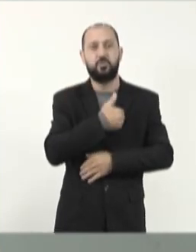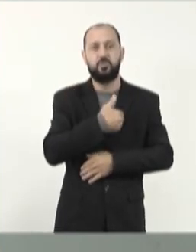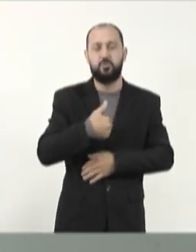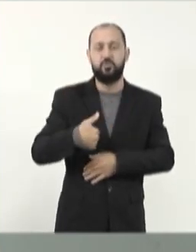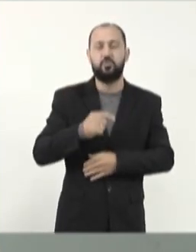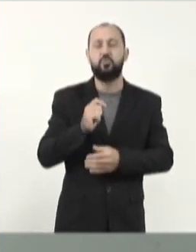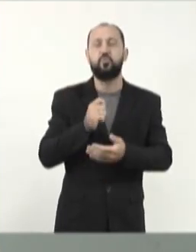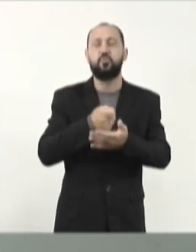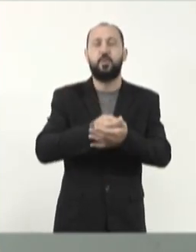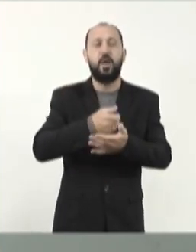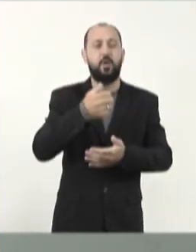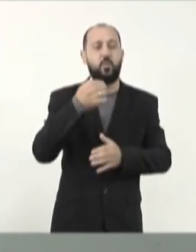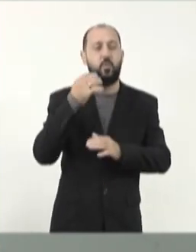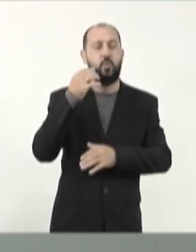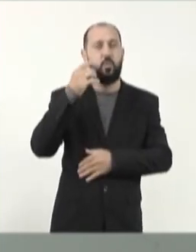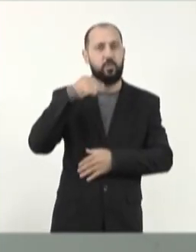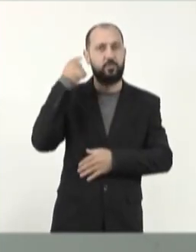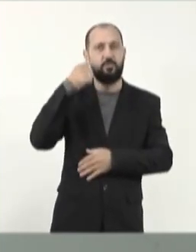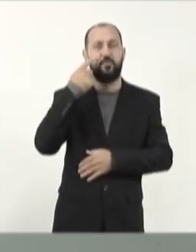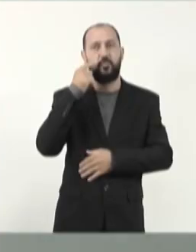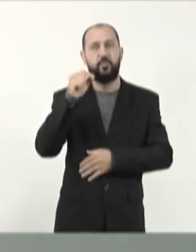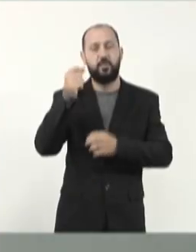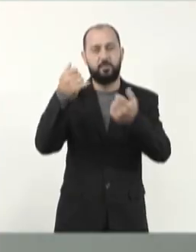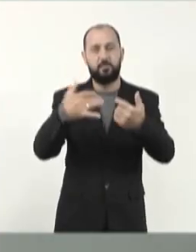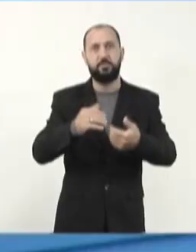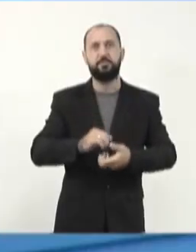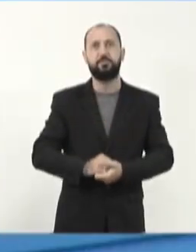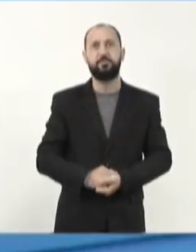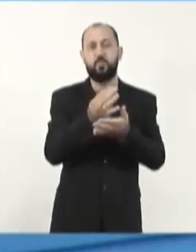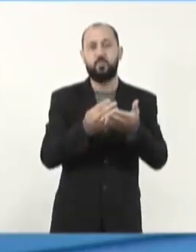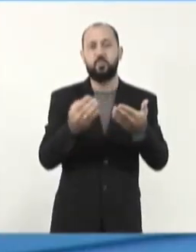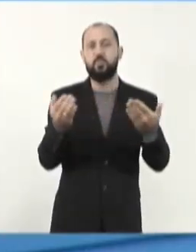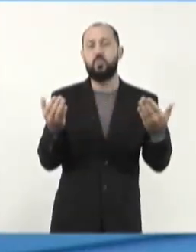explica melhor é o presidente Gerson Claro, a gente vai ouvir ele a partir de agora.